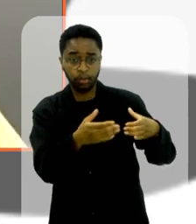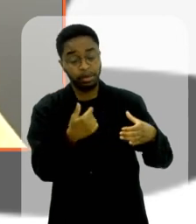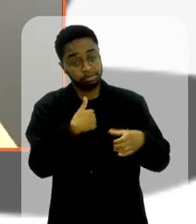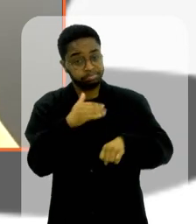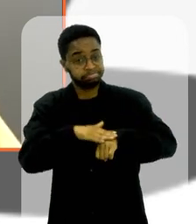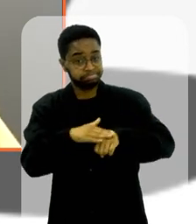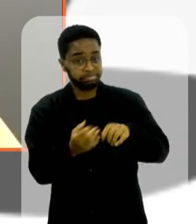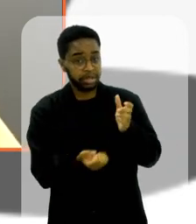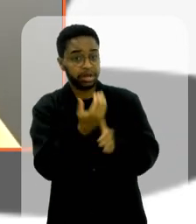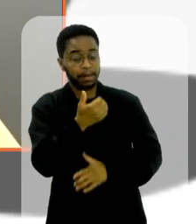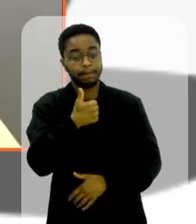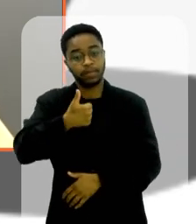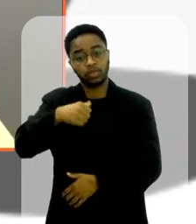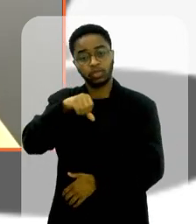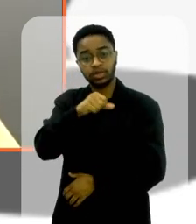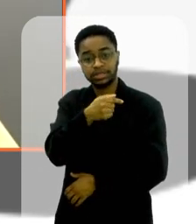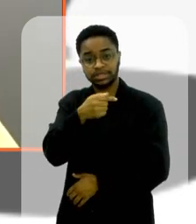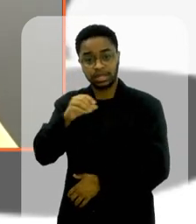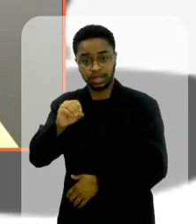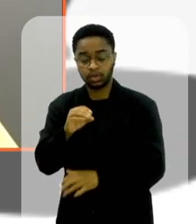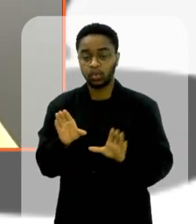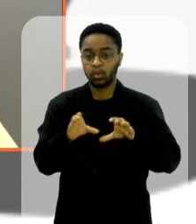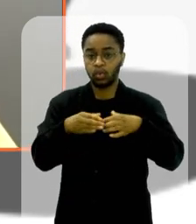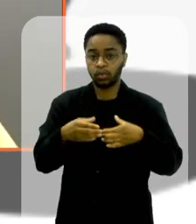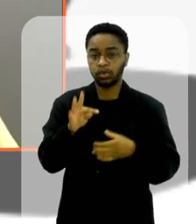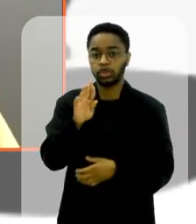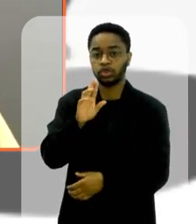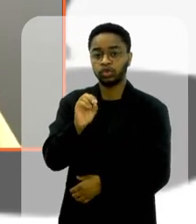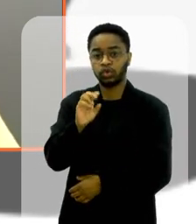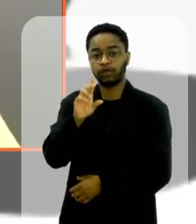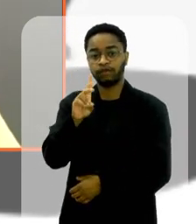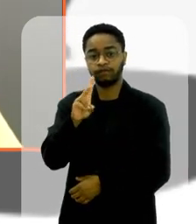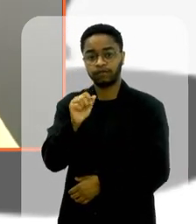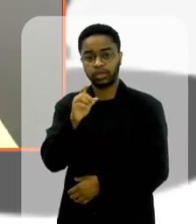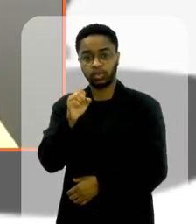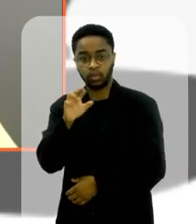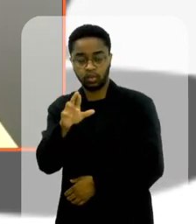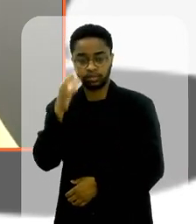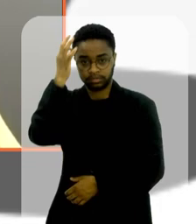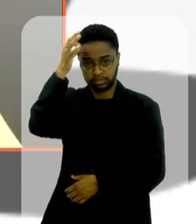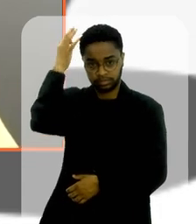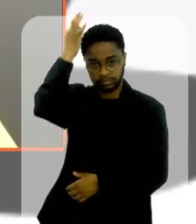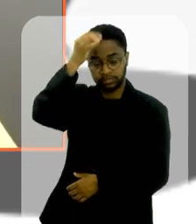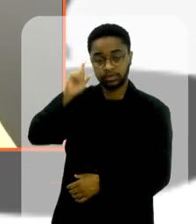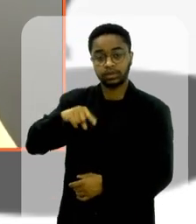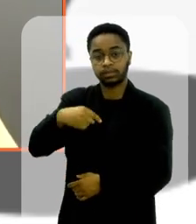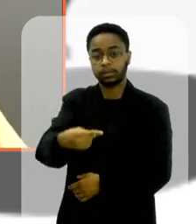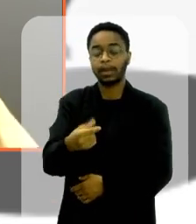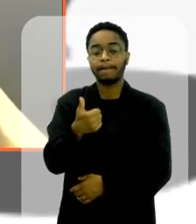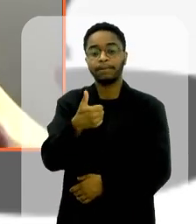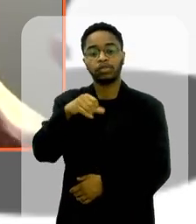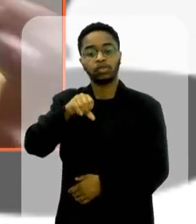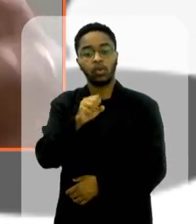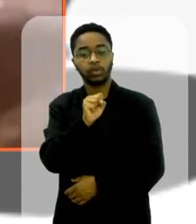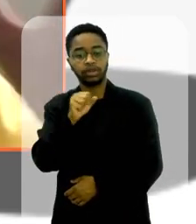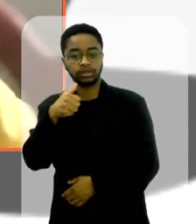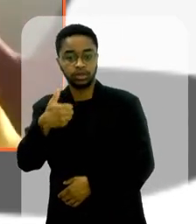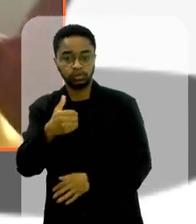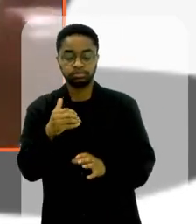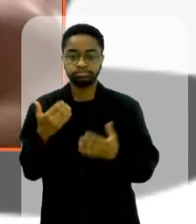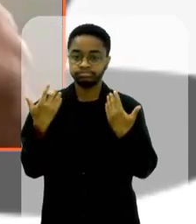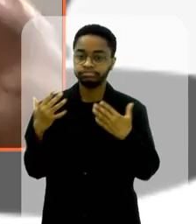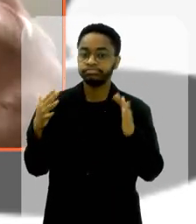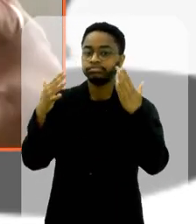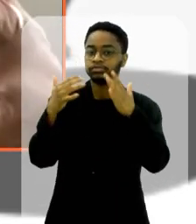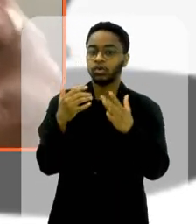a 1º de julho de 1980, o Clube dos Trovadores Capixaba. E a partir de 1981, para comemorar